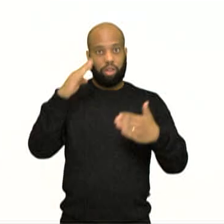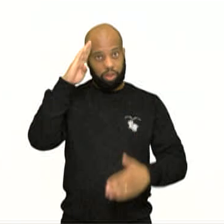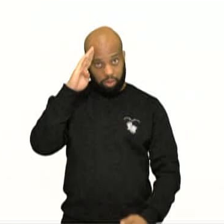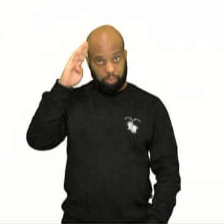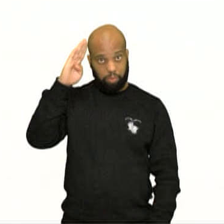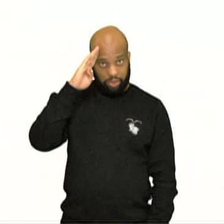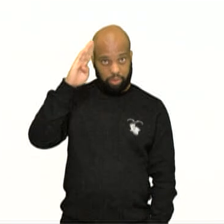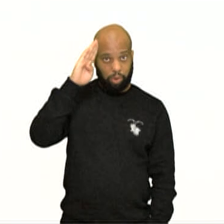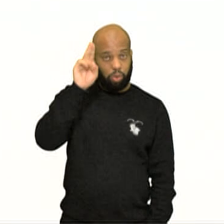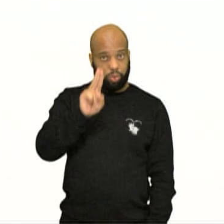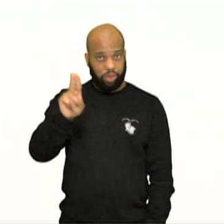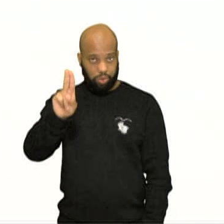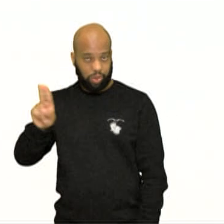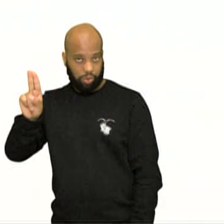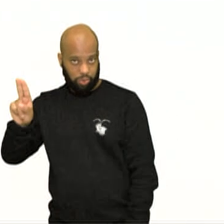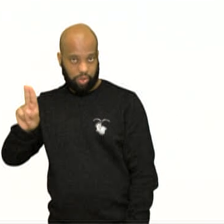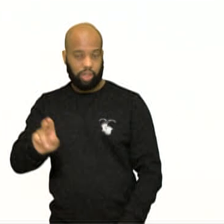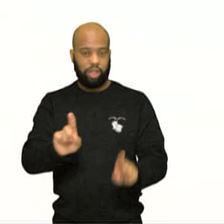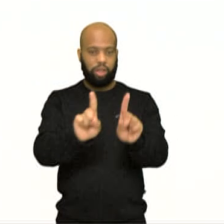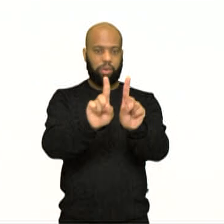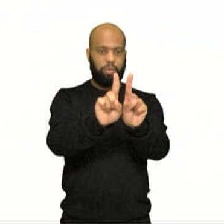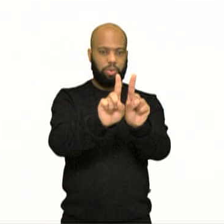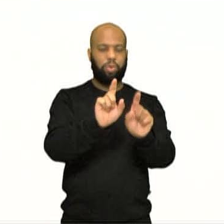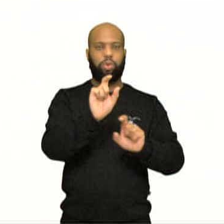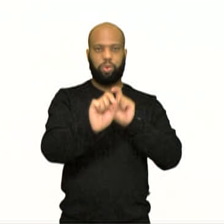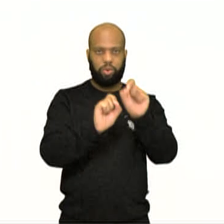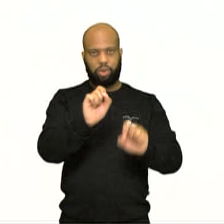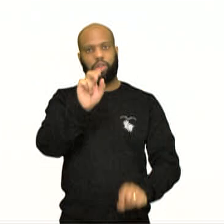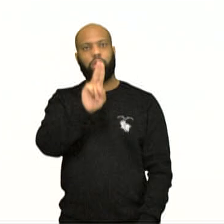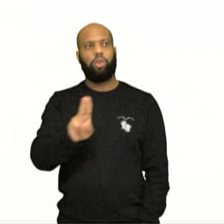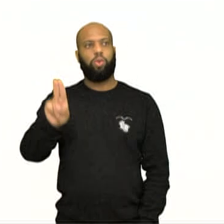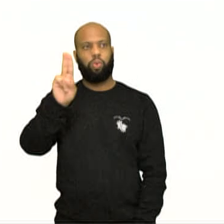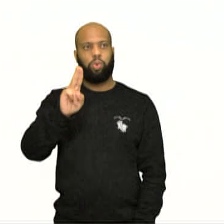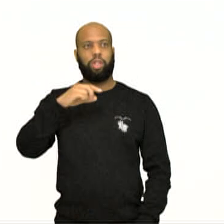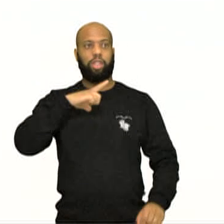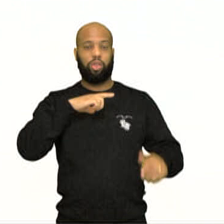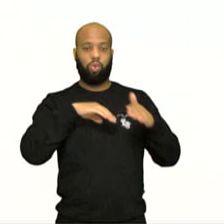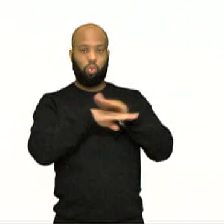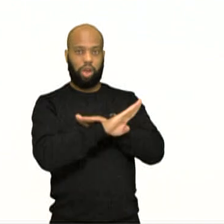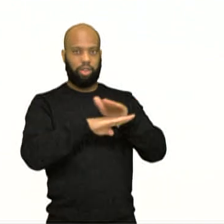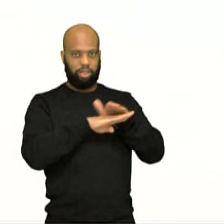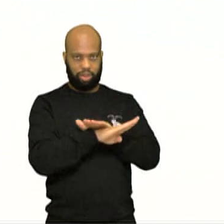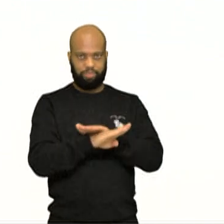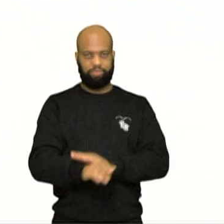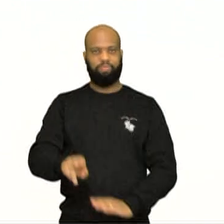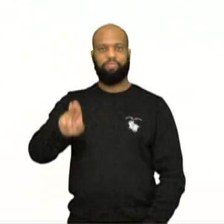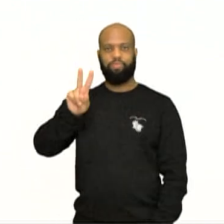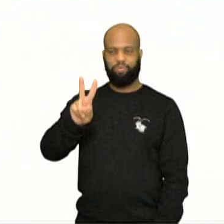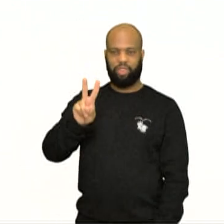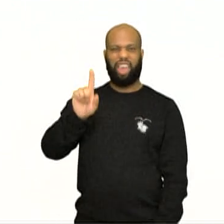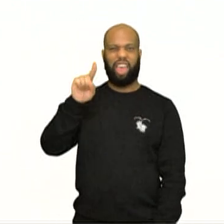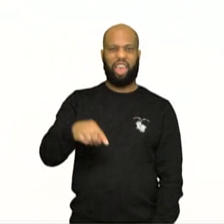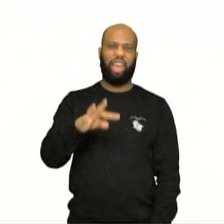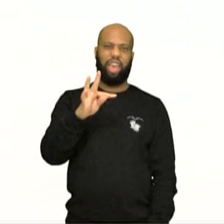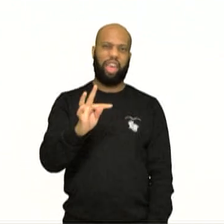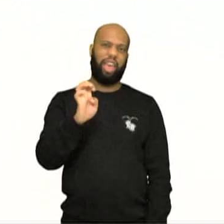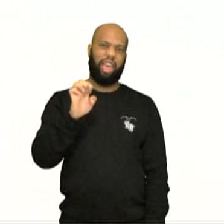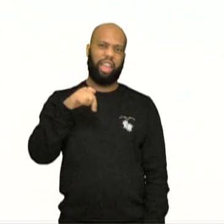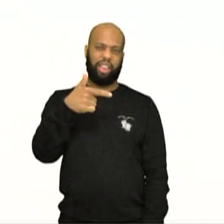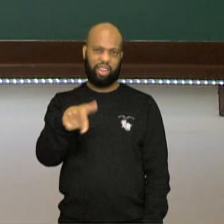principais aplicações de capacitores. Servir como armazenador de tensão, essa seria